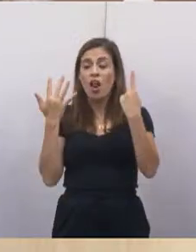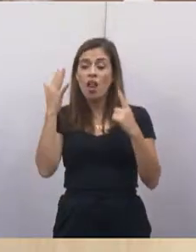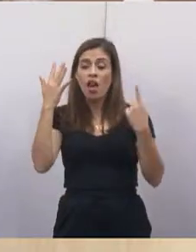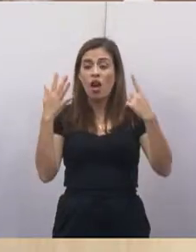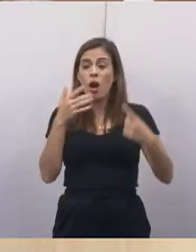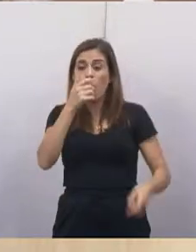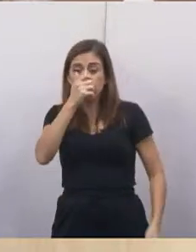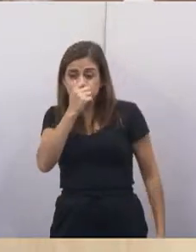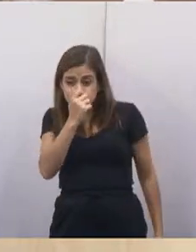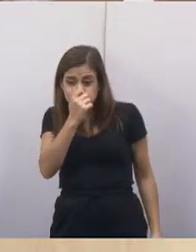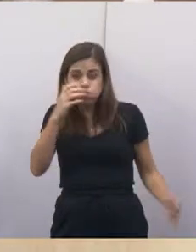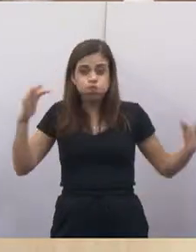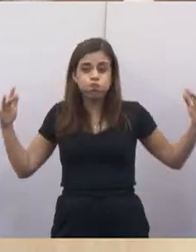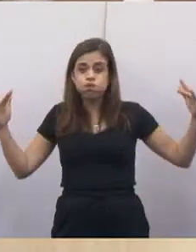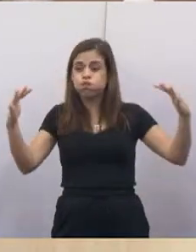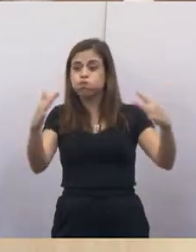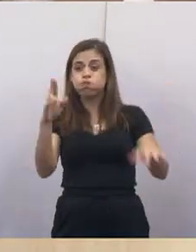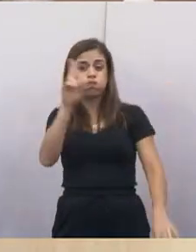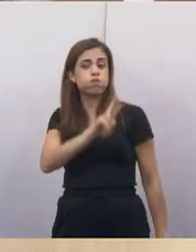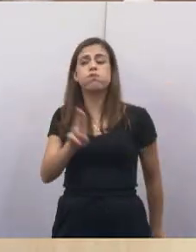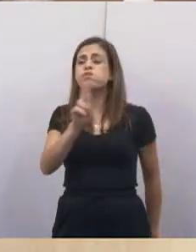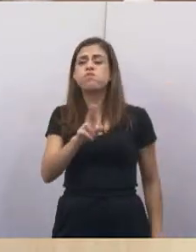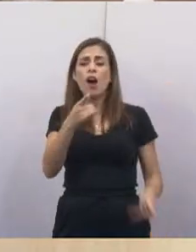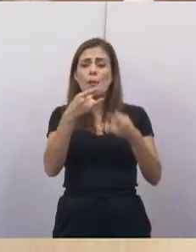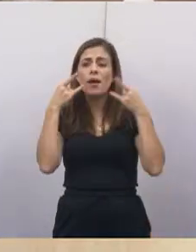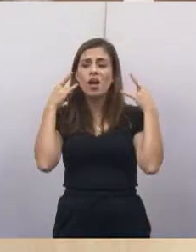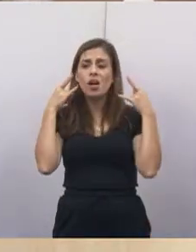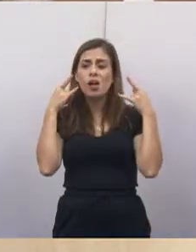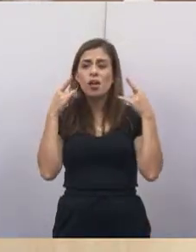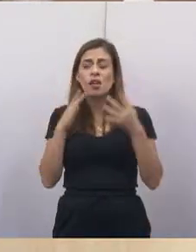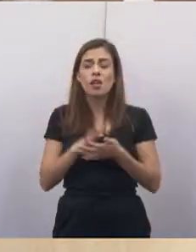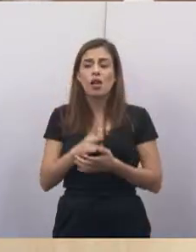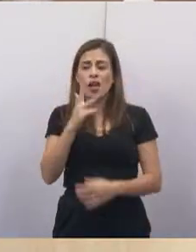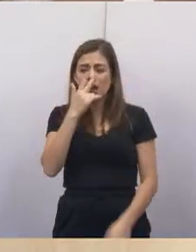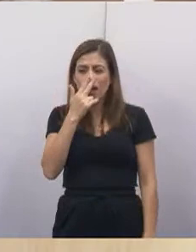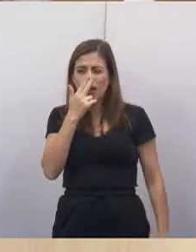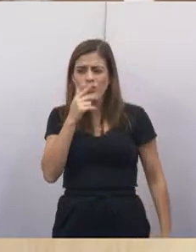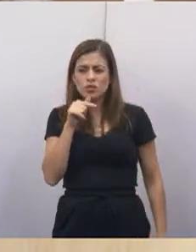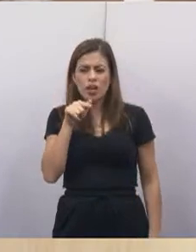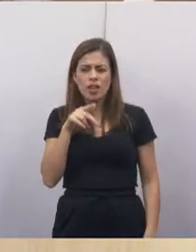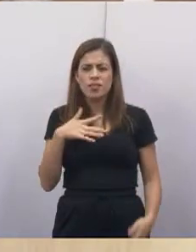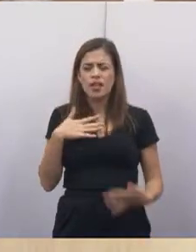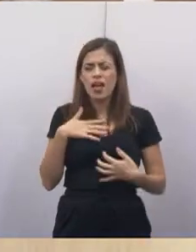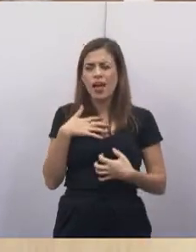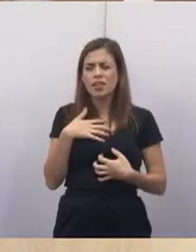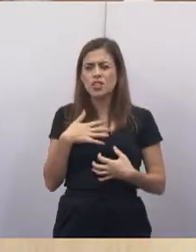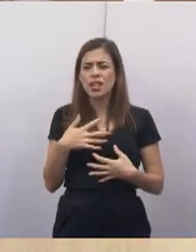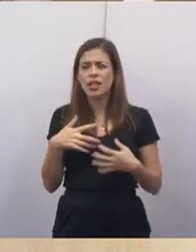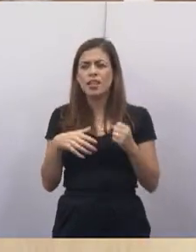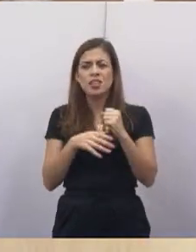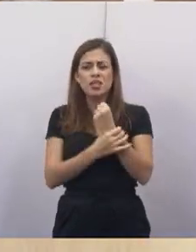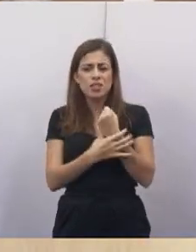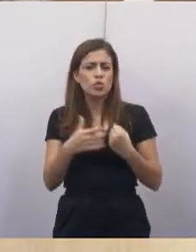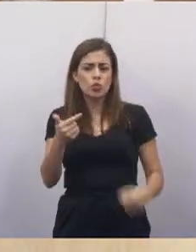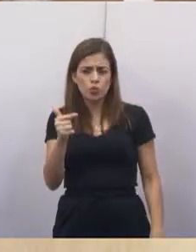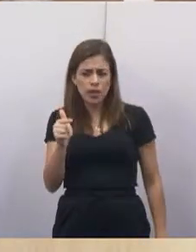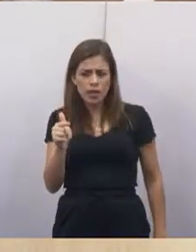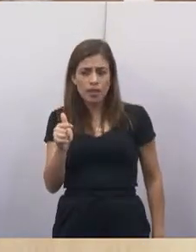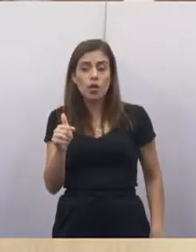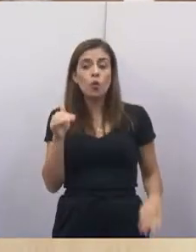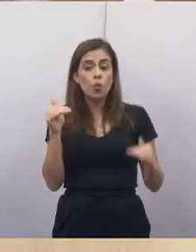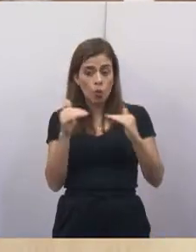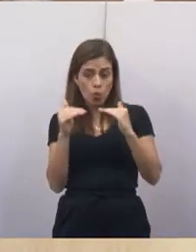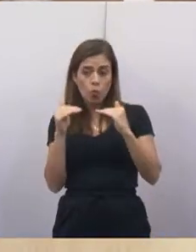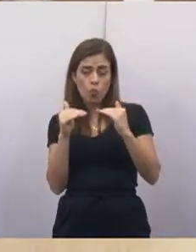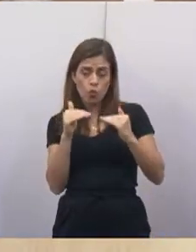estava lotado. E ninguém usando máscara. Então, eu acho que as pessoas se sentem seguras, né? Eu concordo com isso, eu acho que